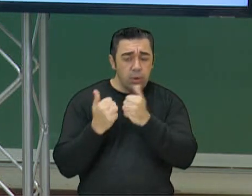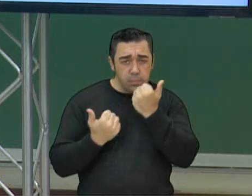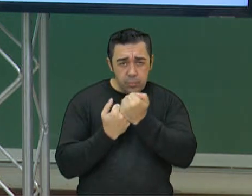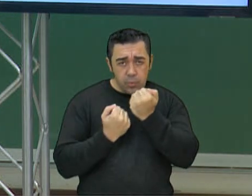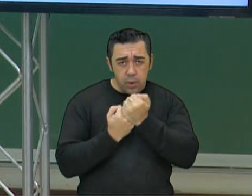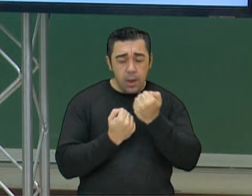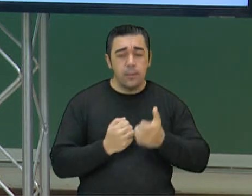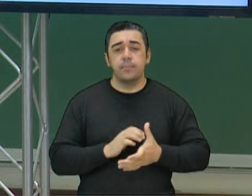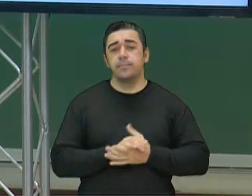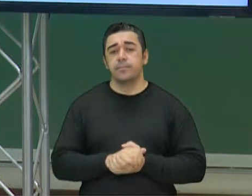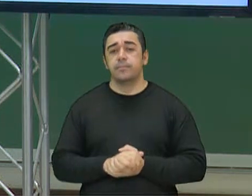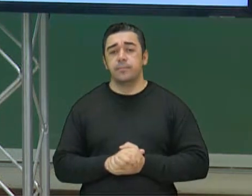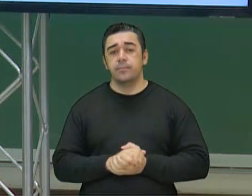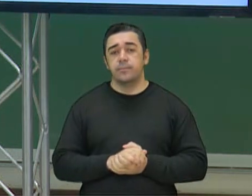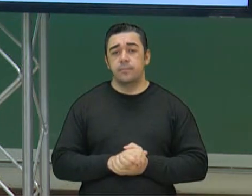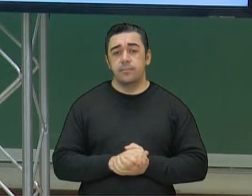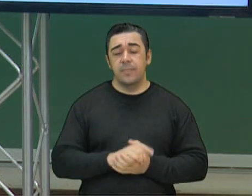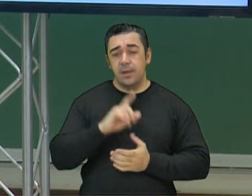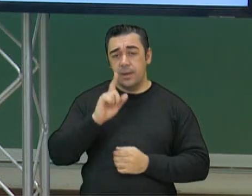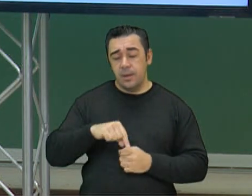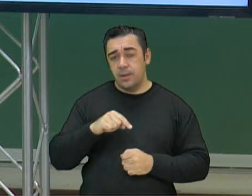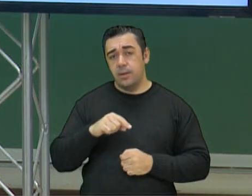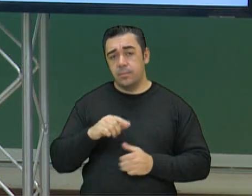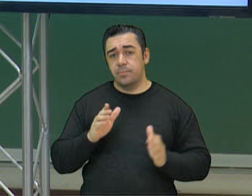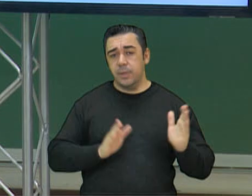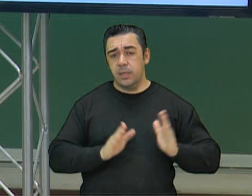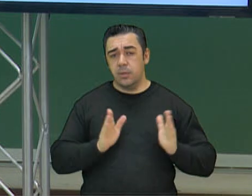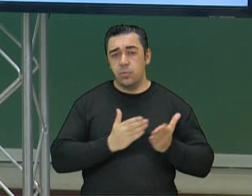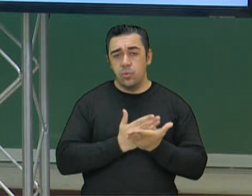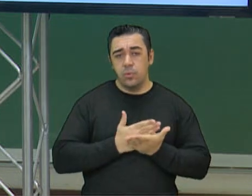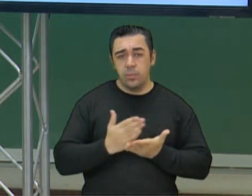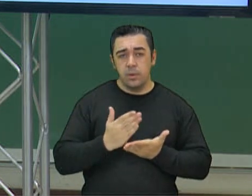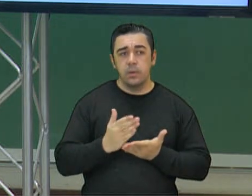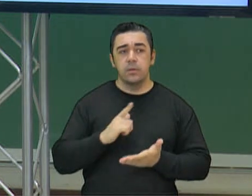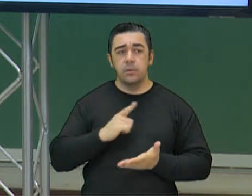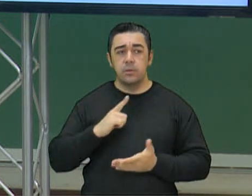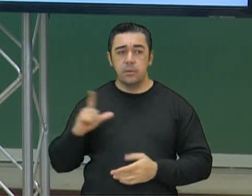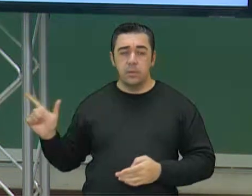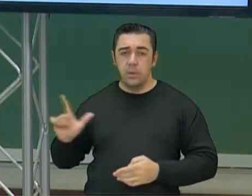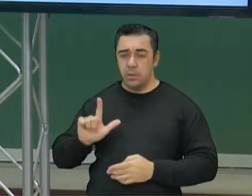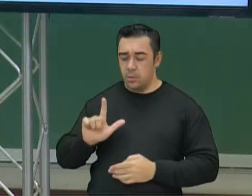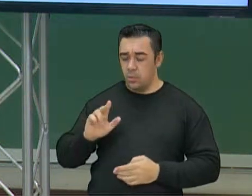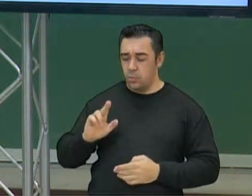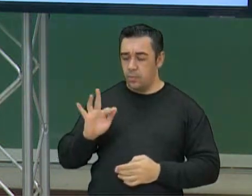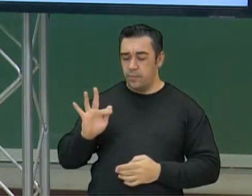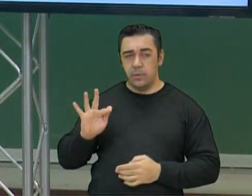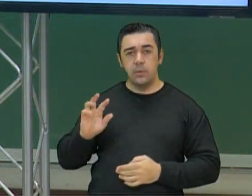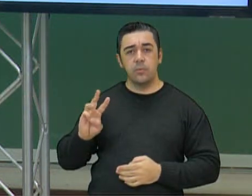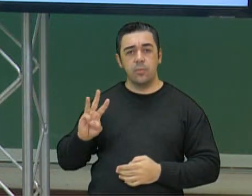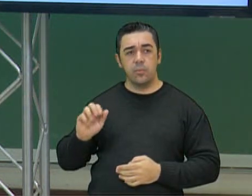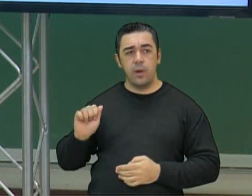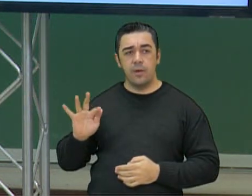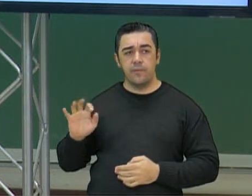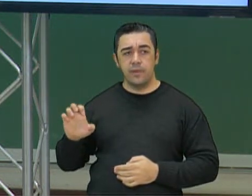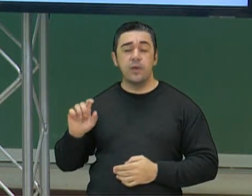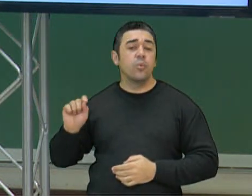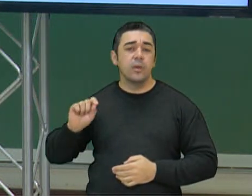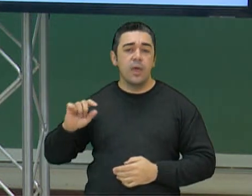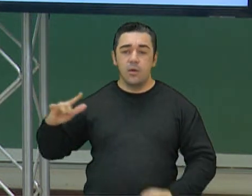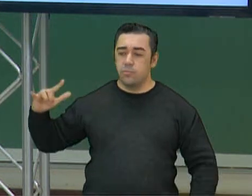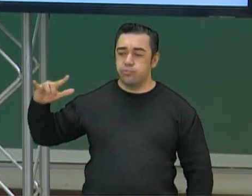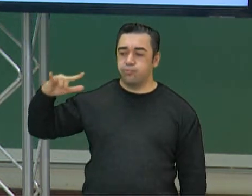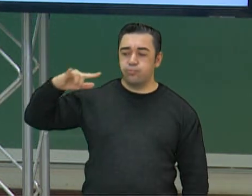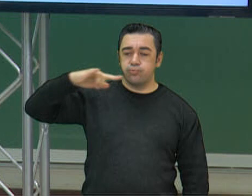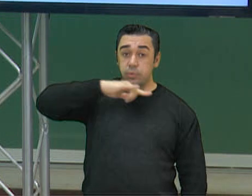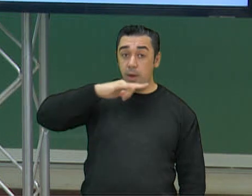Espanha. É o momento também do início da ação da Luftwaffe. A Luftwaffe é a Força Aérea